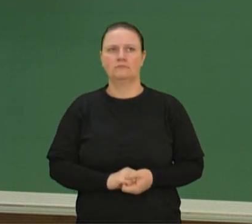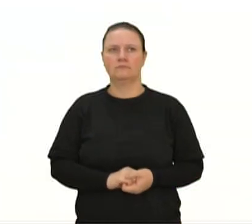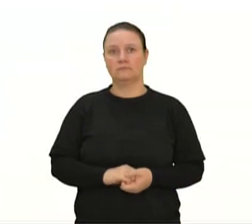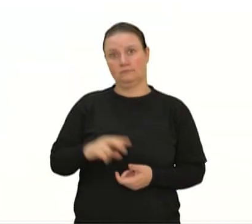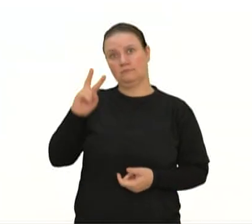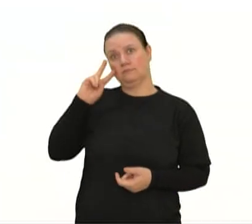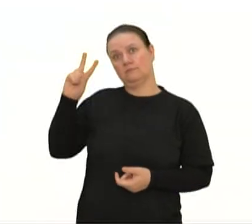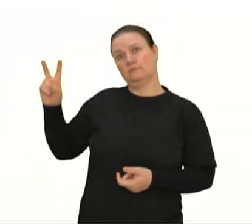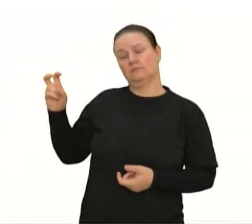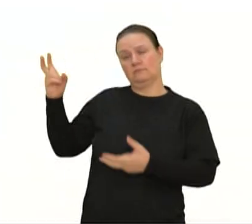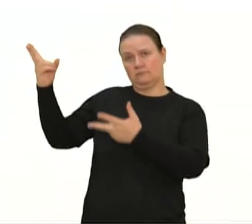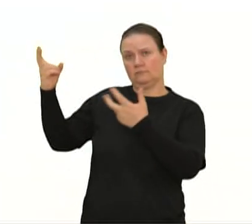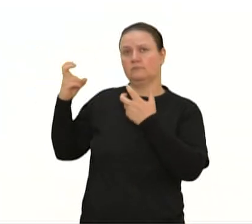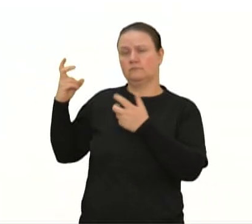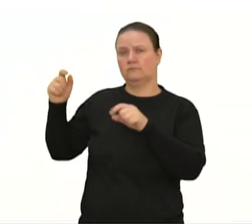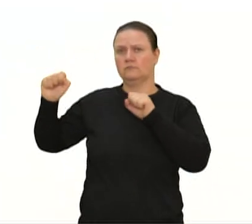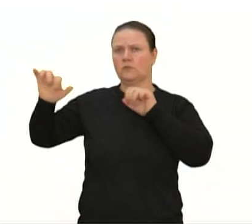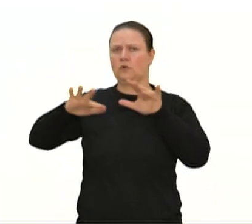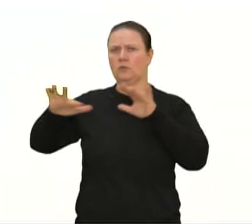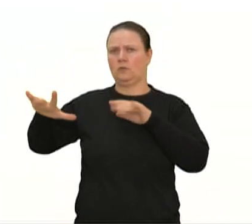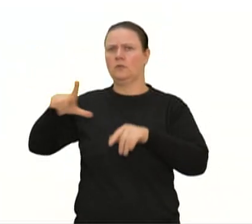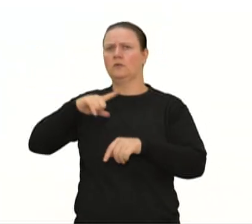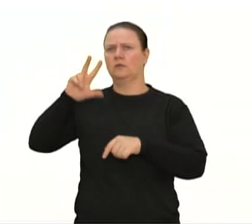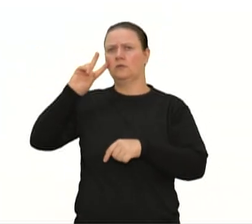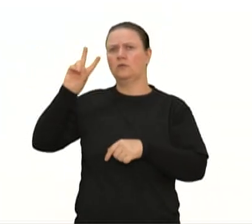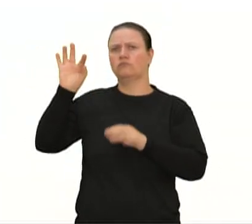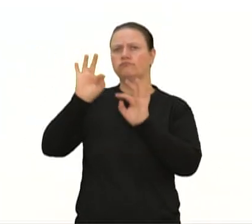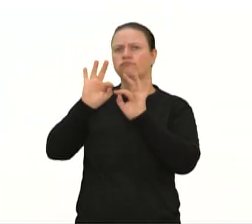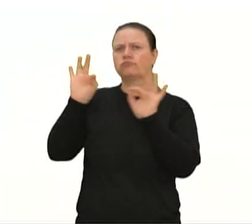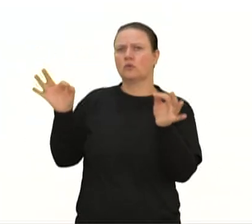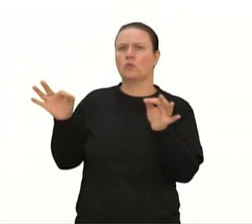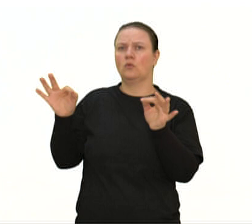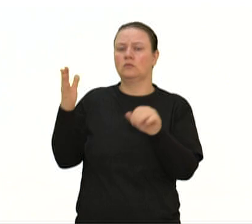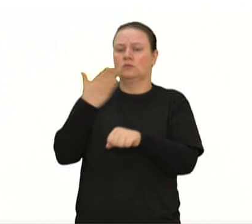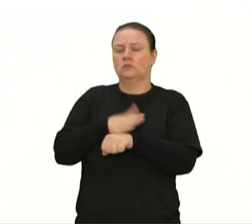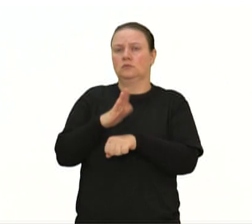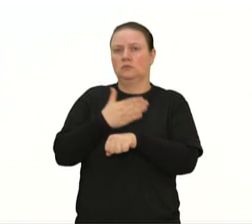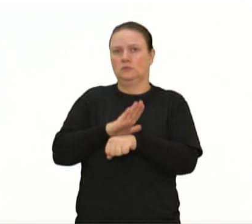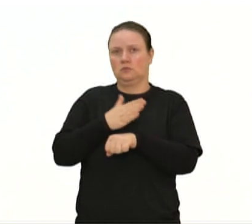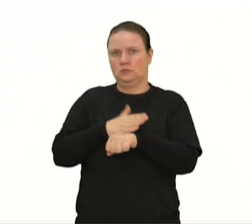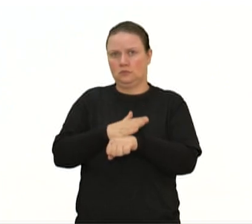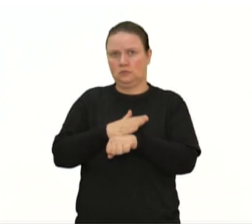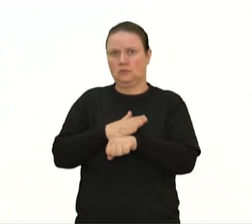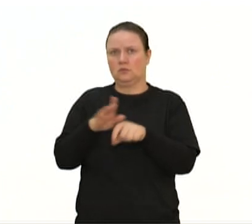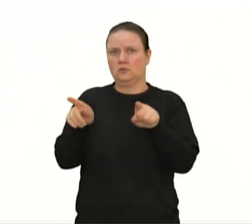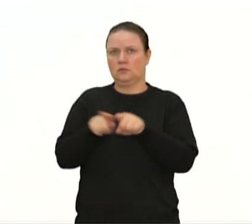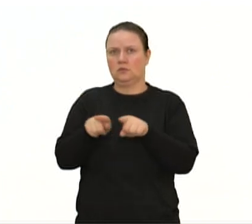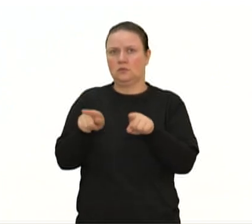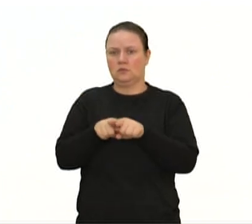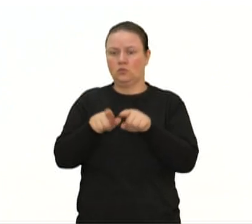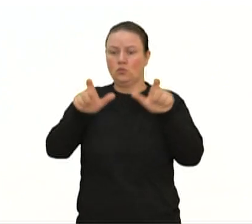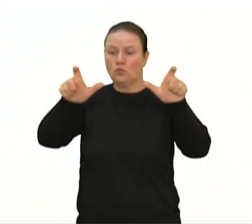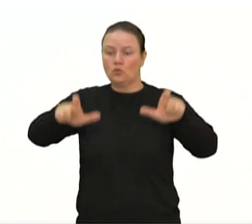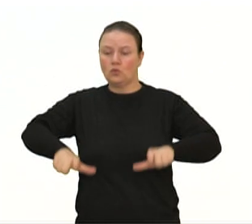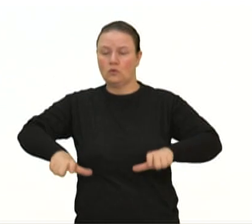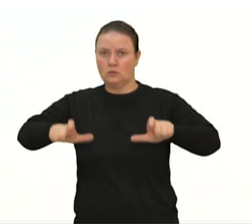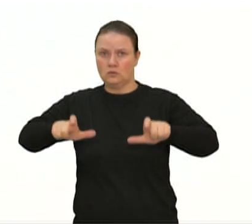Aqui nós temos um GIF para exemplificar uma pessoa fazendo um treinamento resistido no ambiente de